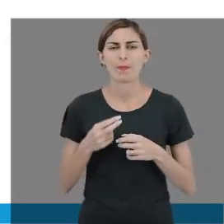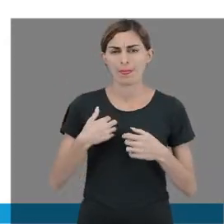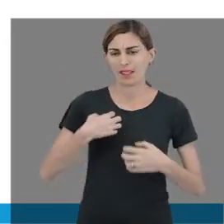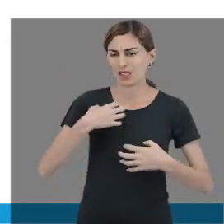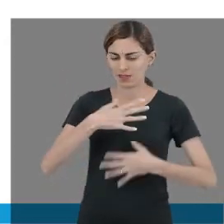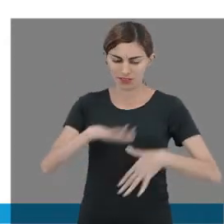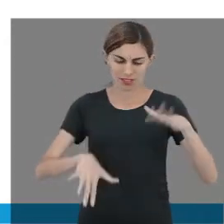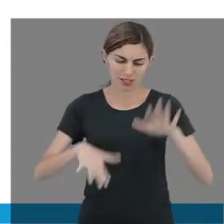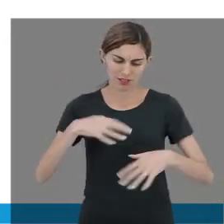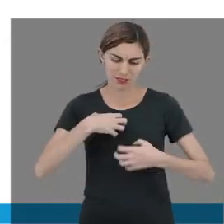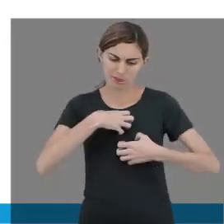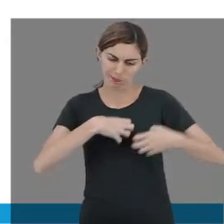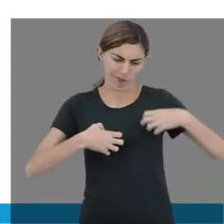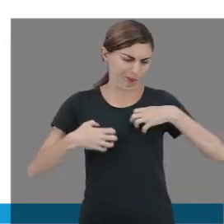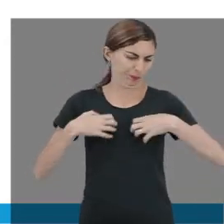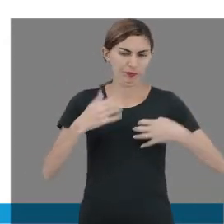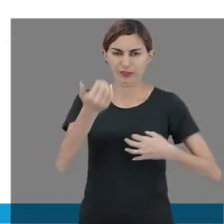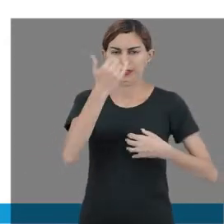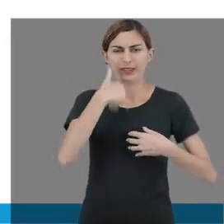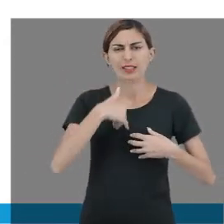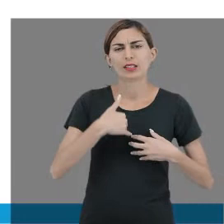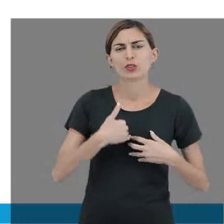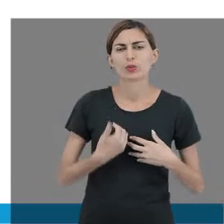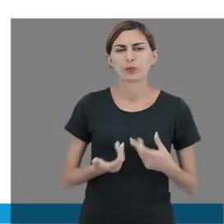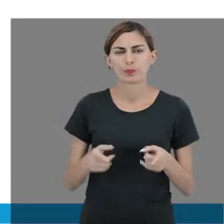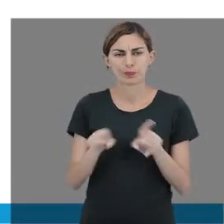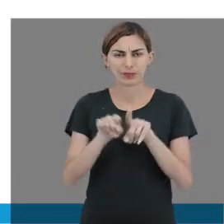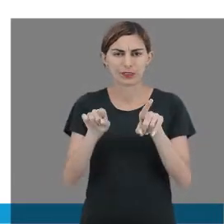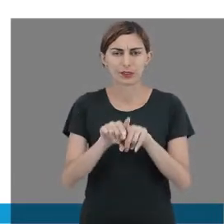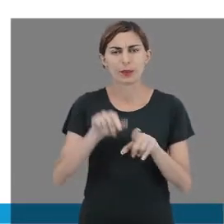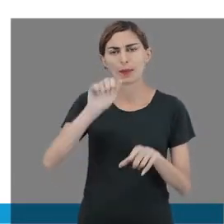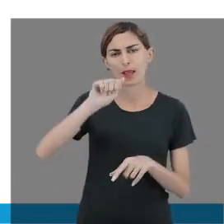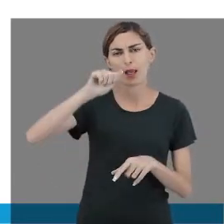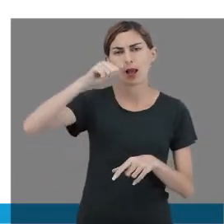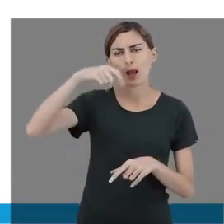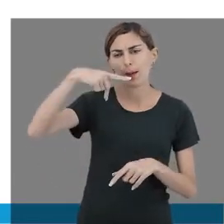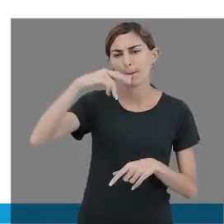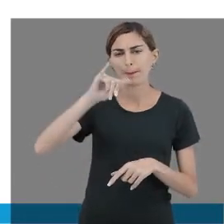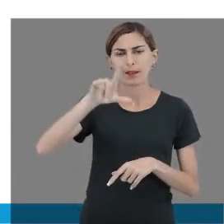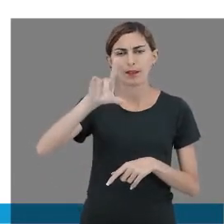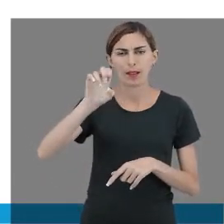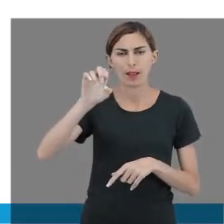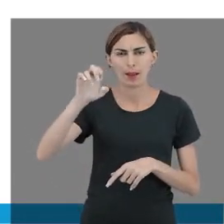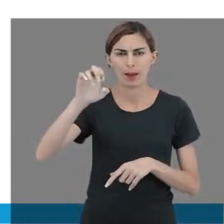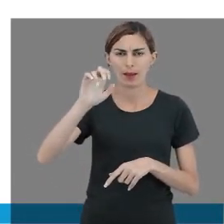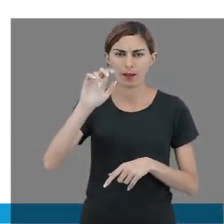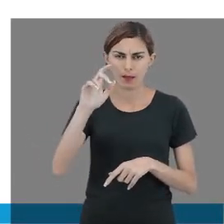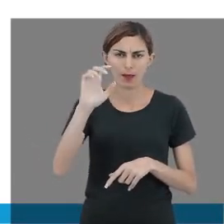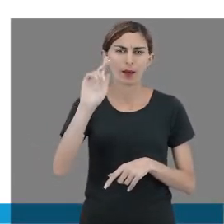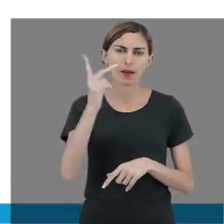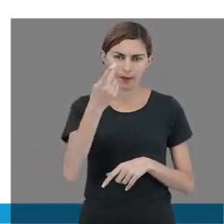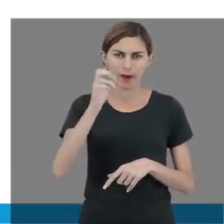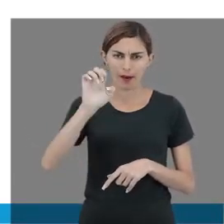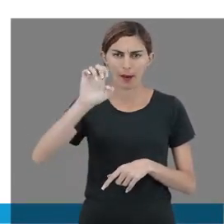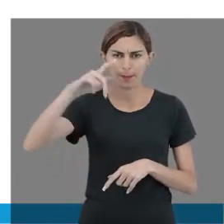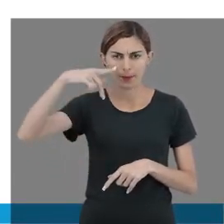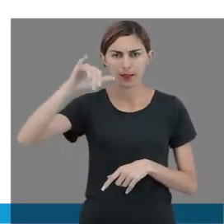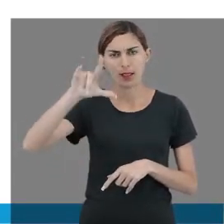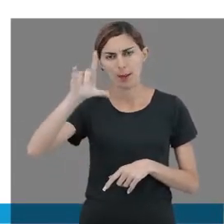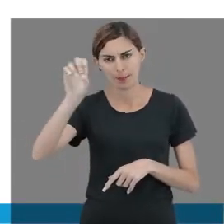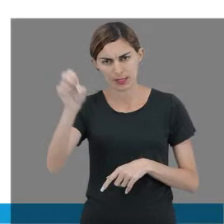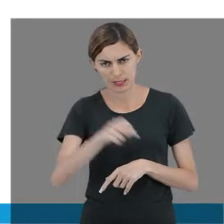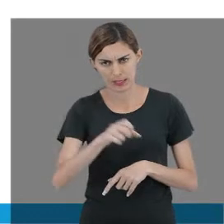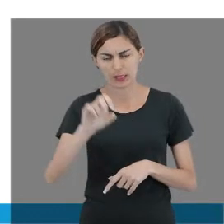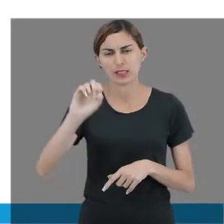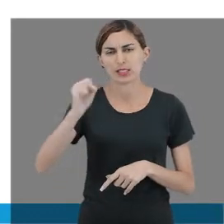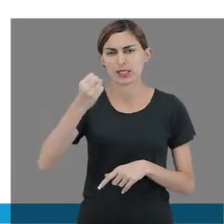e aí é o que a gente chama de hiperestabilidade. E também a epilepsia. Crianças que começavam com crise precoce, crises frequentes, levando a uma irritabilidade,